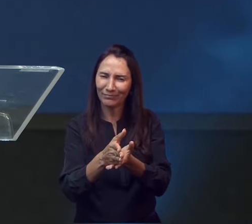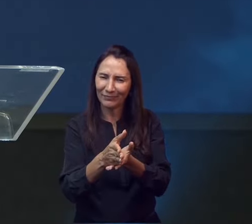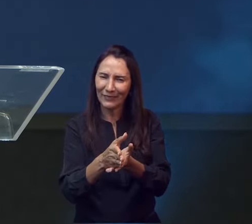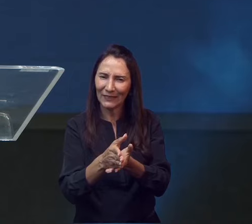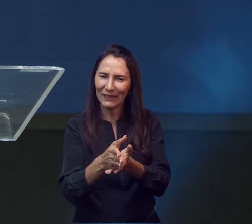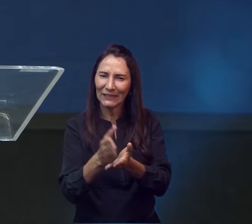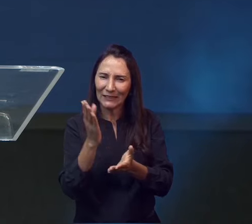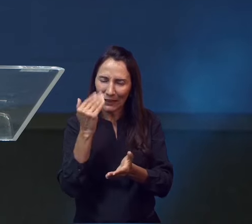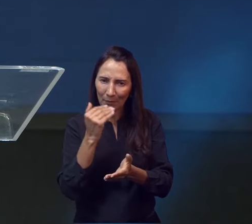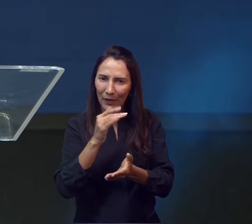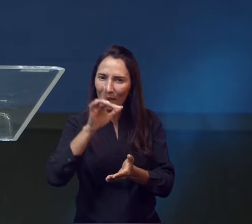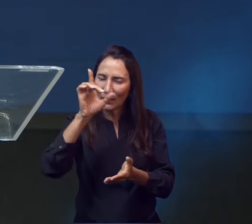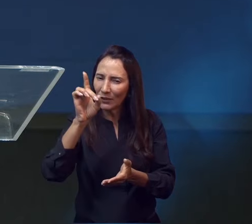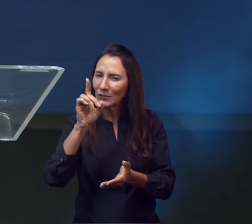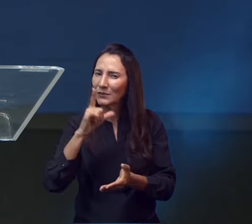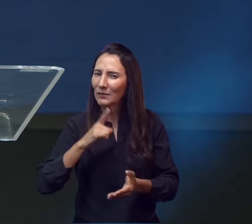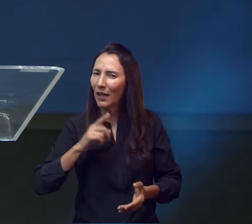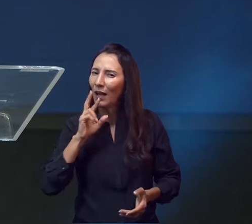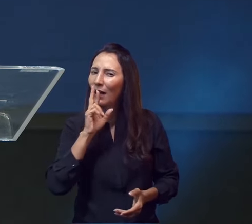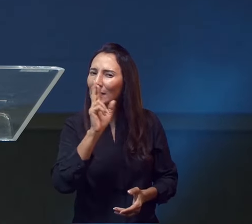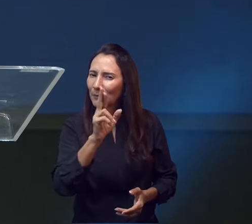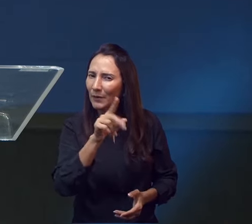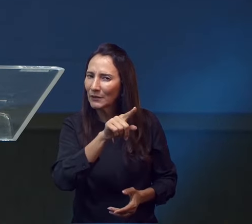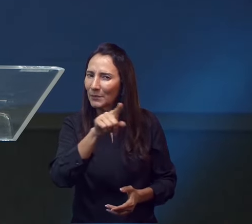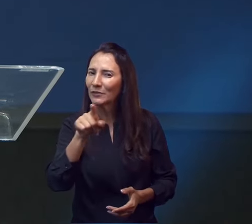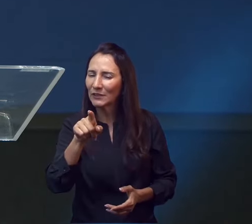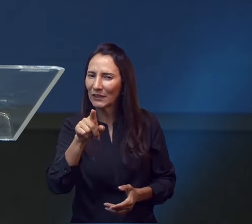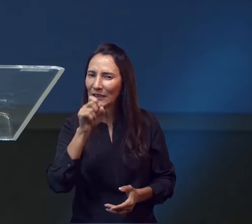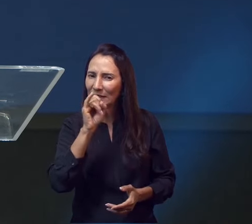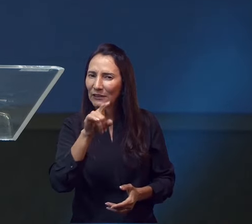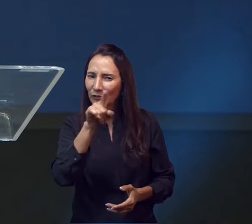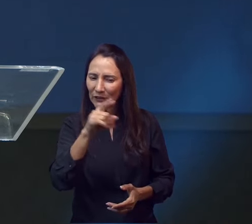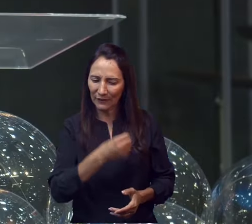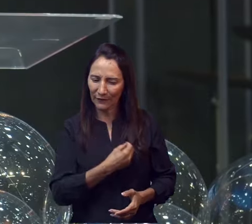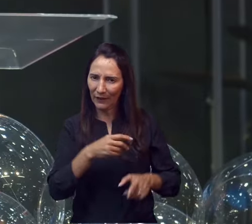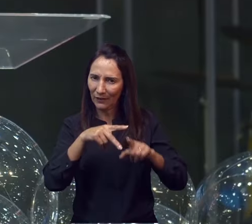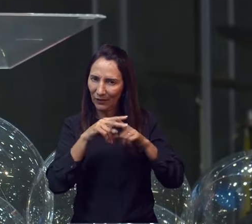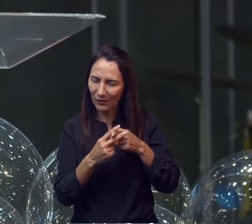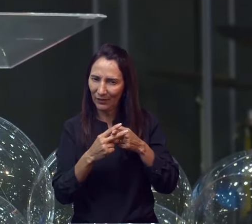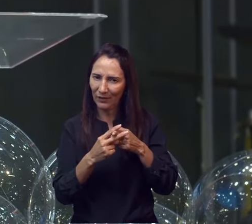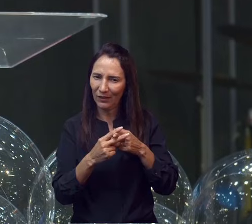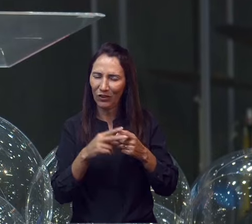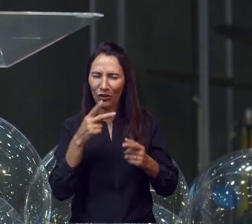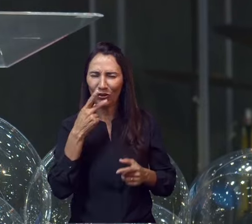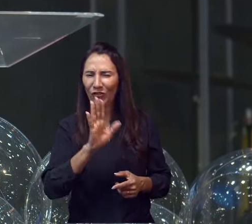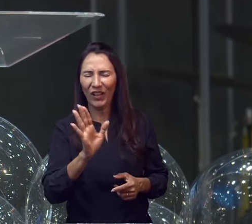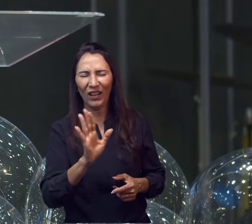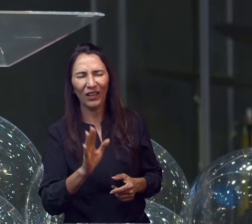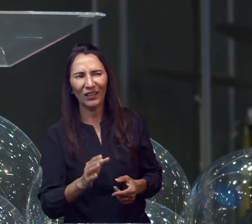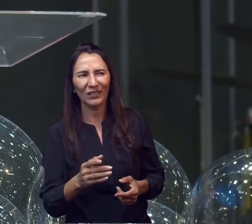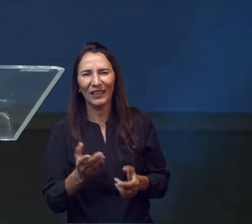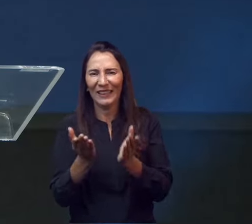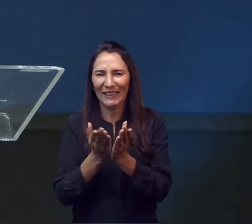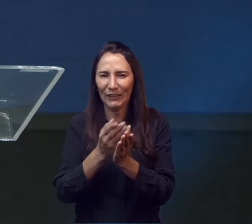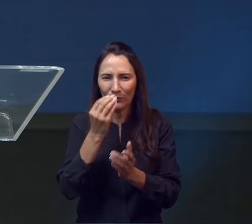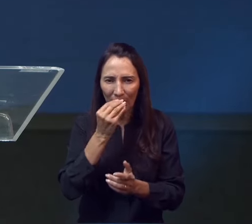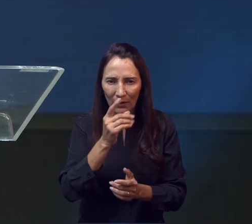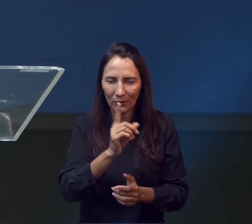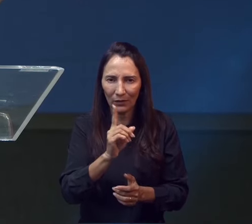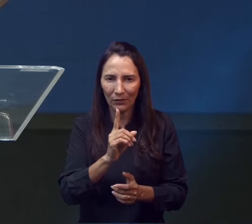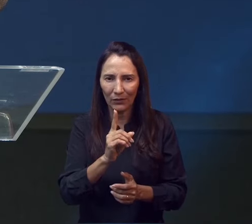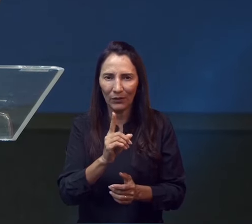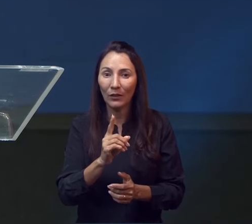sua vida não tô falando crente que acha que tá fraco não Você conhece a linguagem tô falando